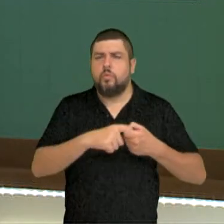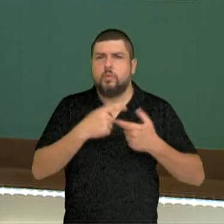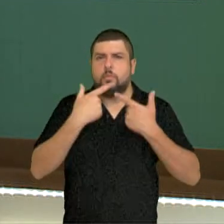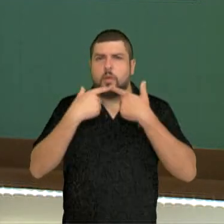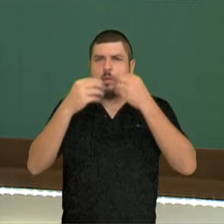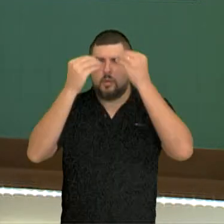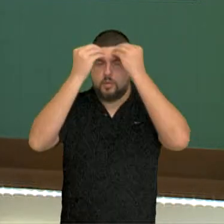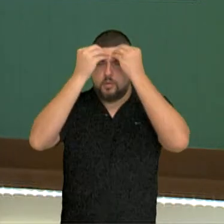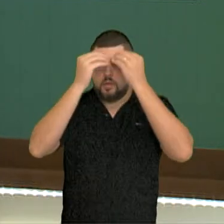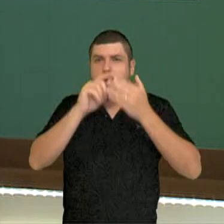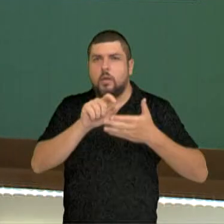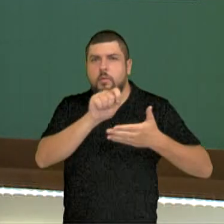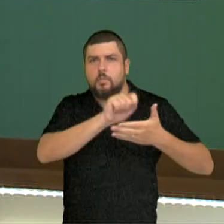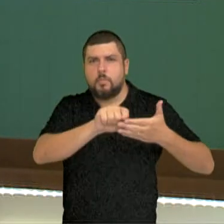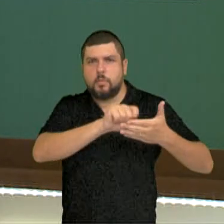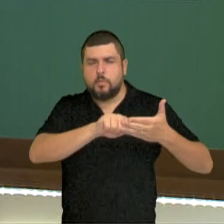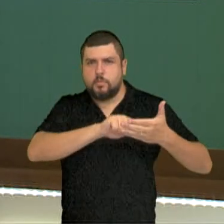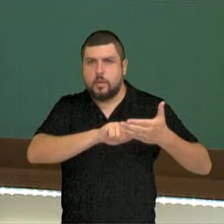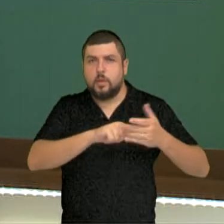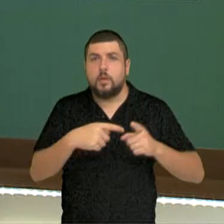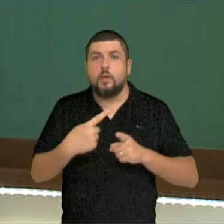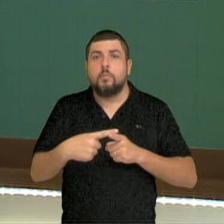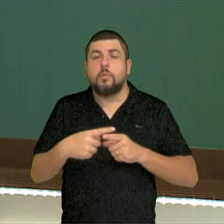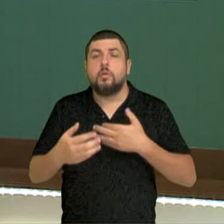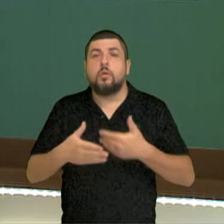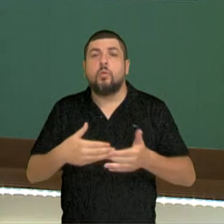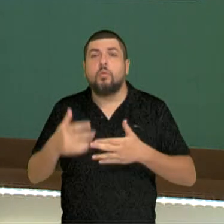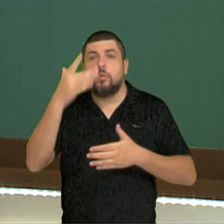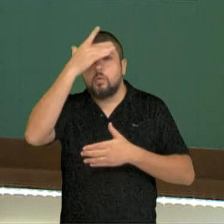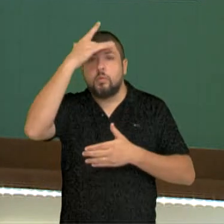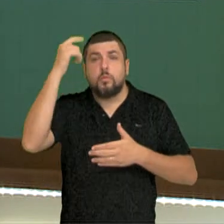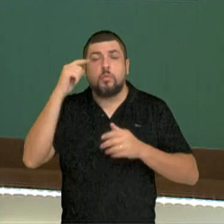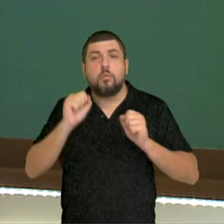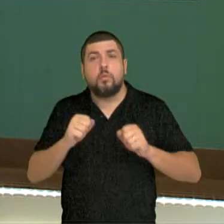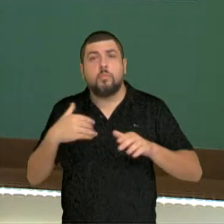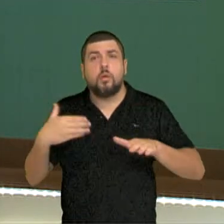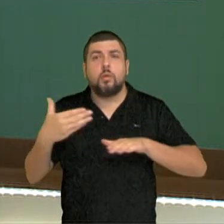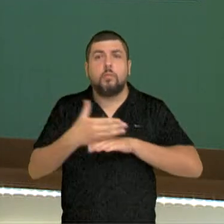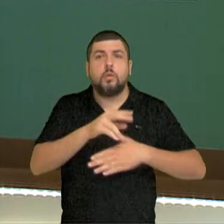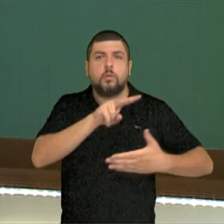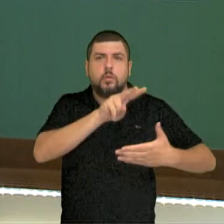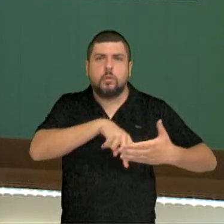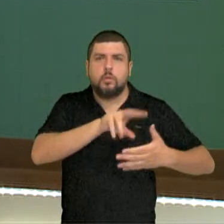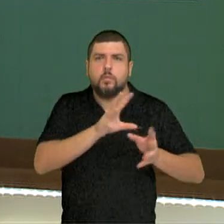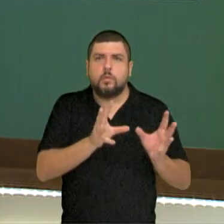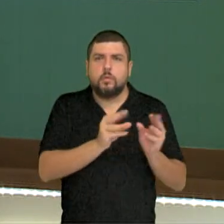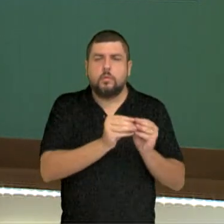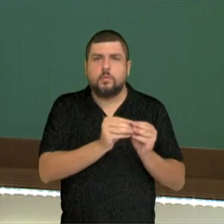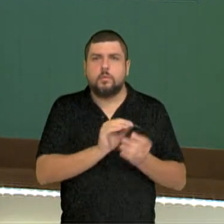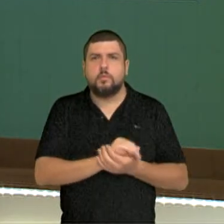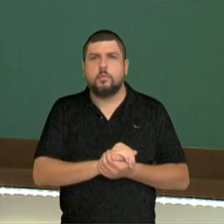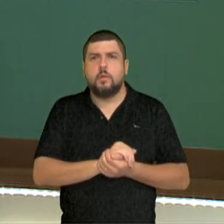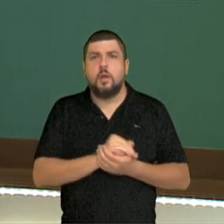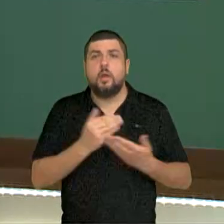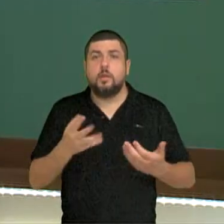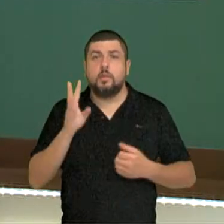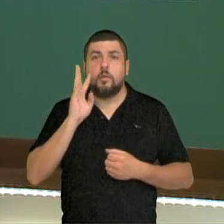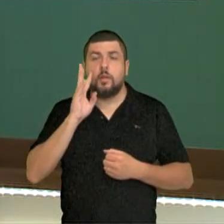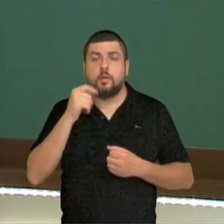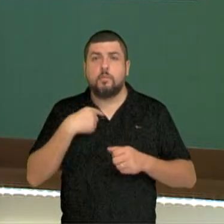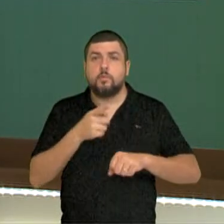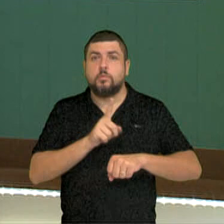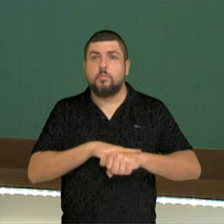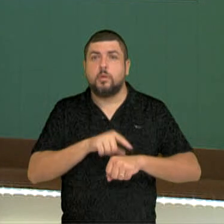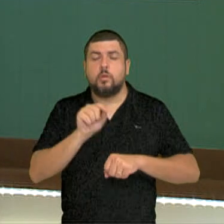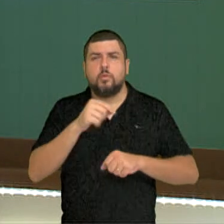linguagem? Porque qualquer pessoa vai ter acesso a essa resenha. E é bacana, nesse momento, você ter o